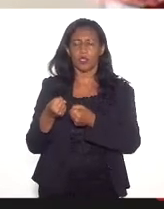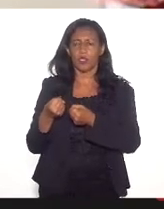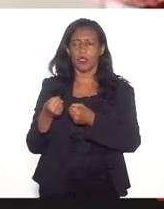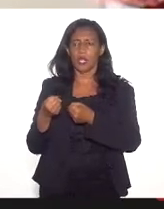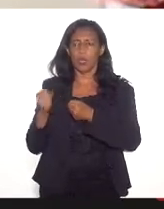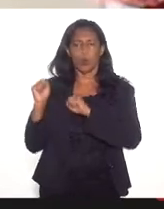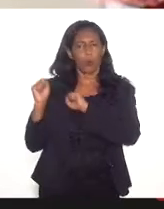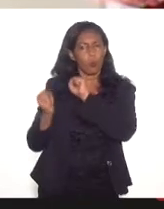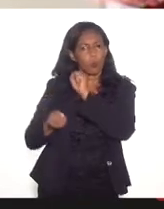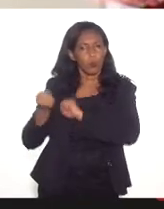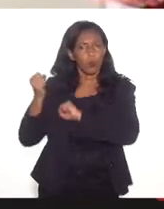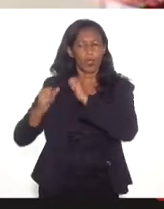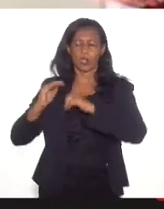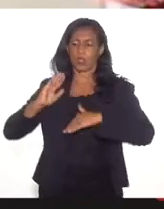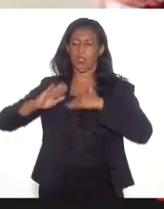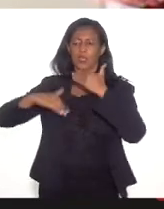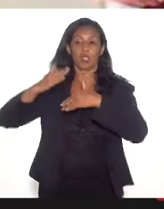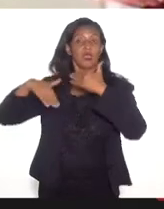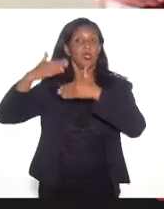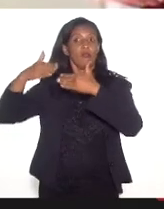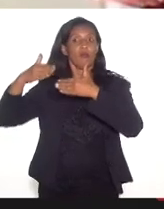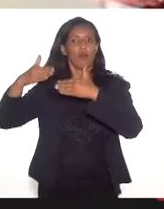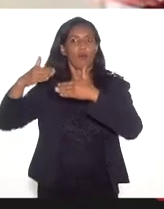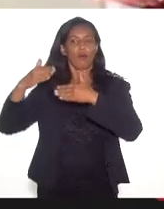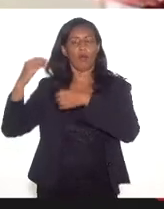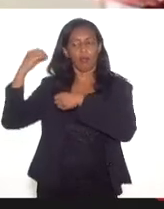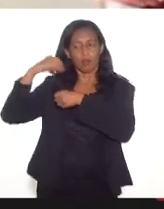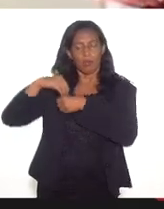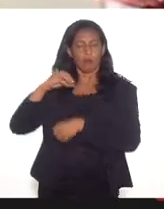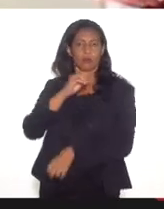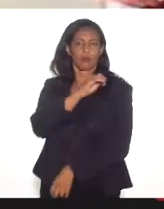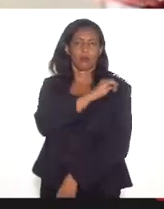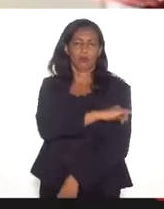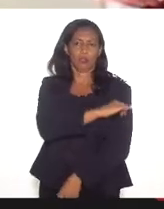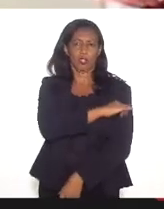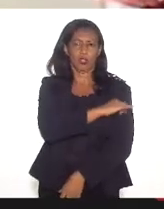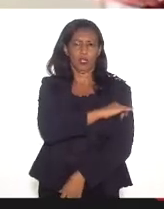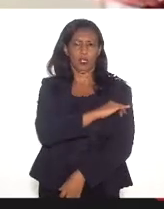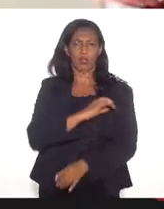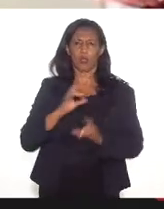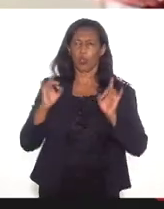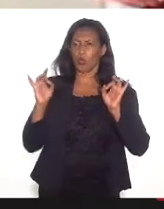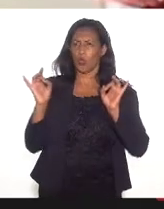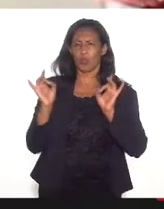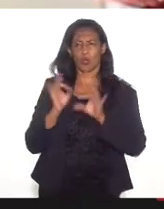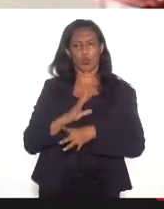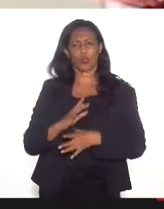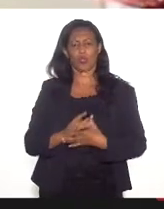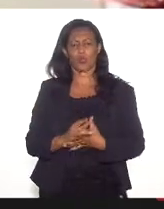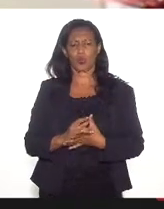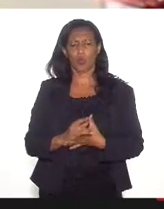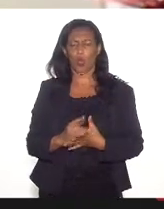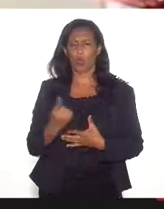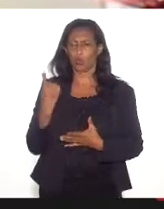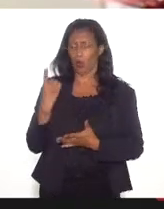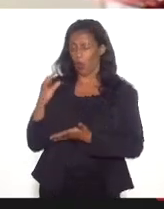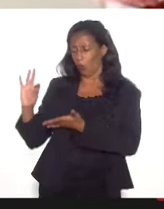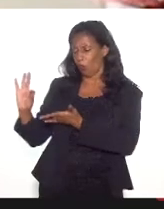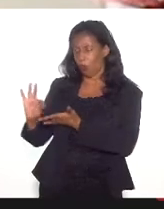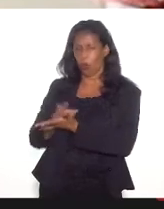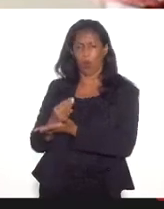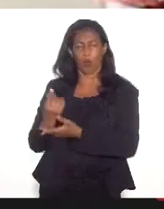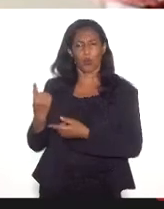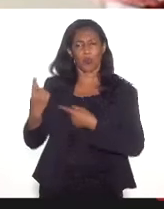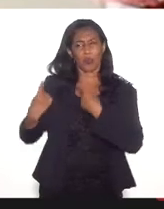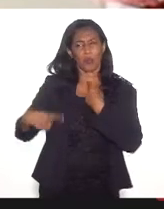que desenvolva cadeias no Estado do Rio de Janeiro e que não fique circunscrito a uma